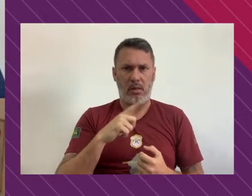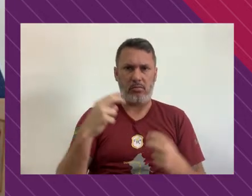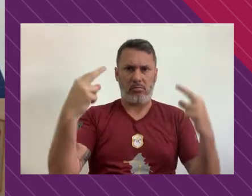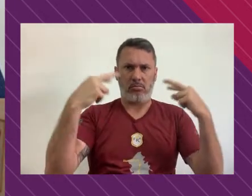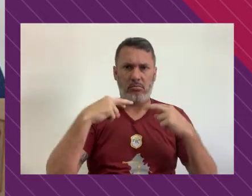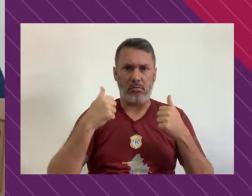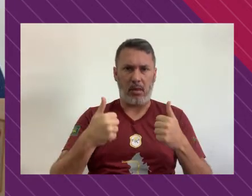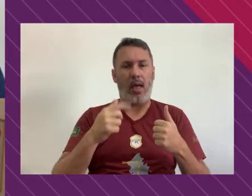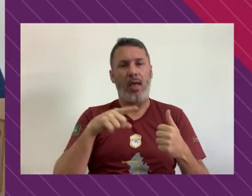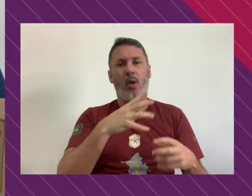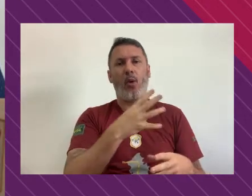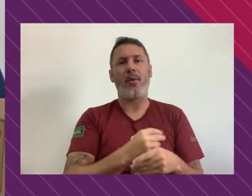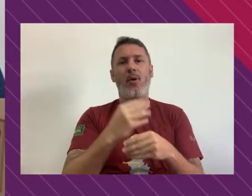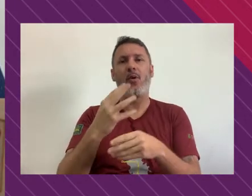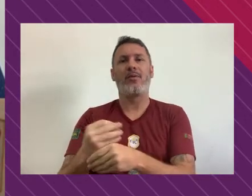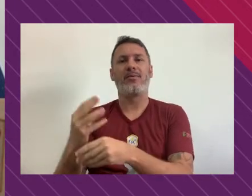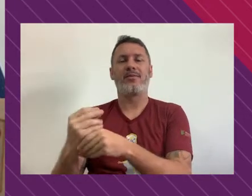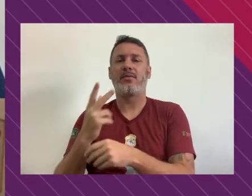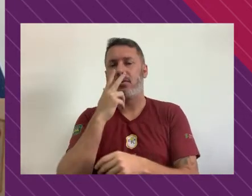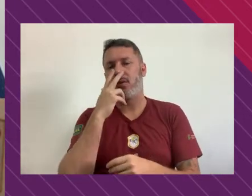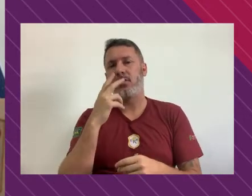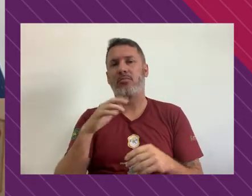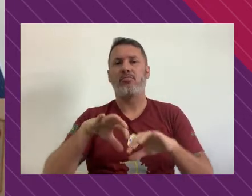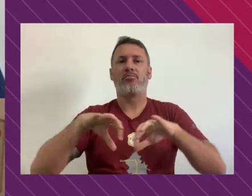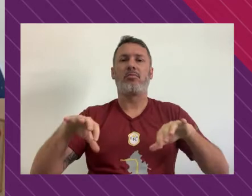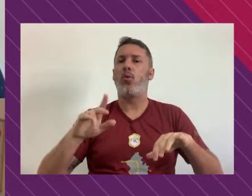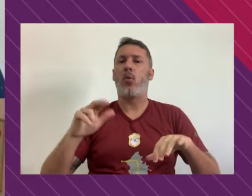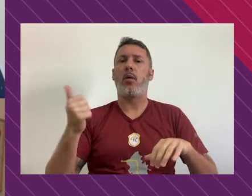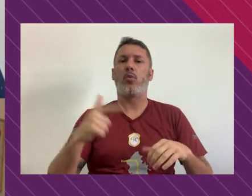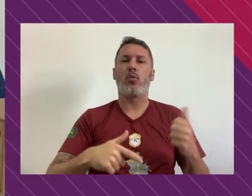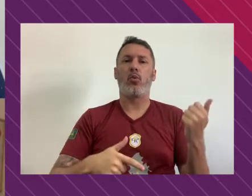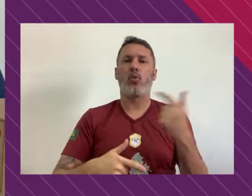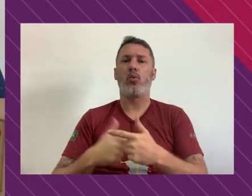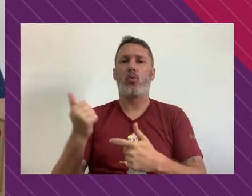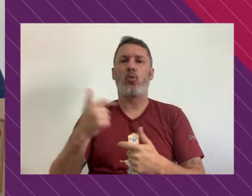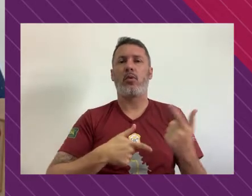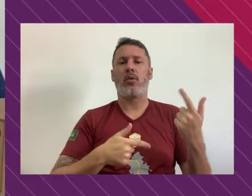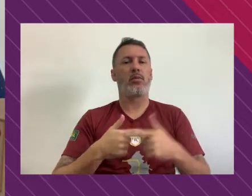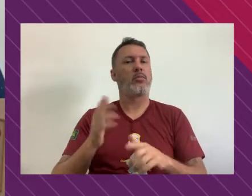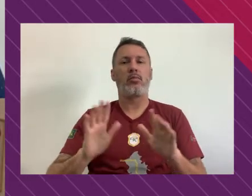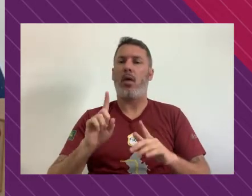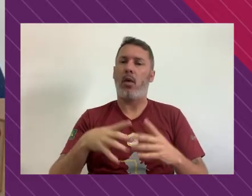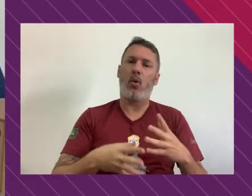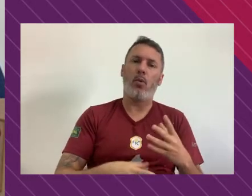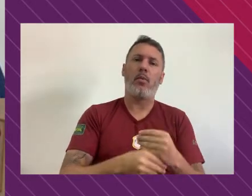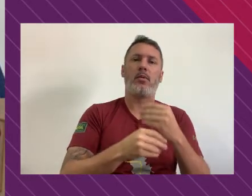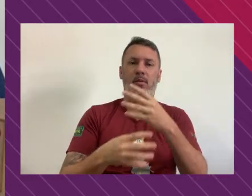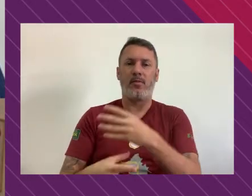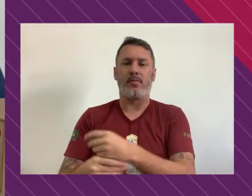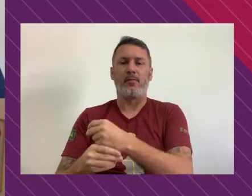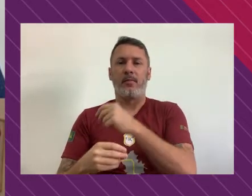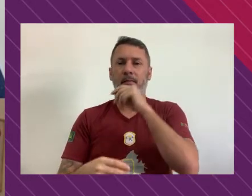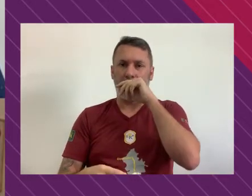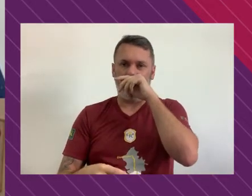complementares, né? Nenhum nem o outro é mais importante, eles se complementam. Eu gosto sempre de dar o exemplo